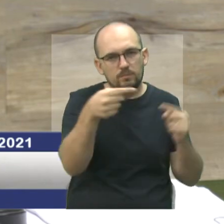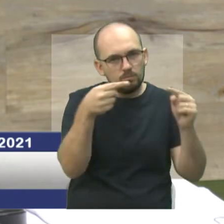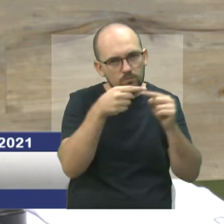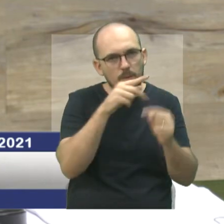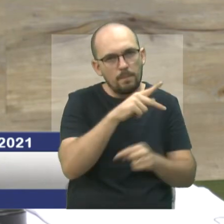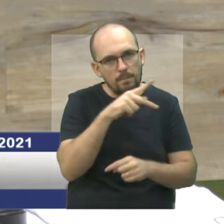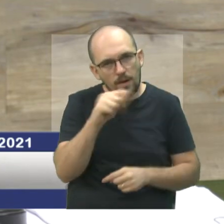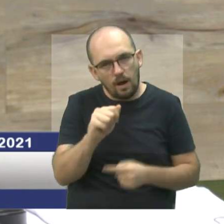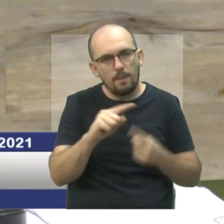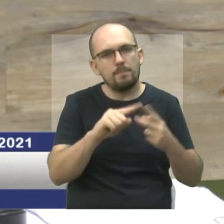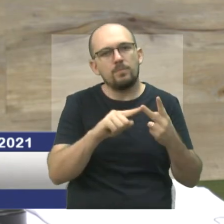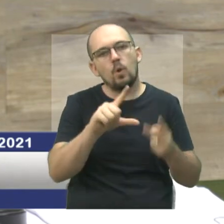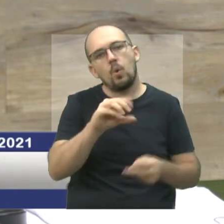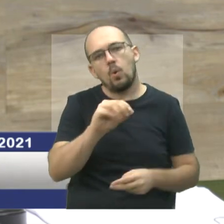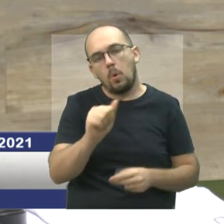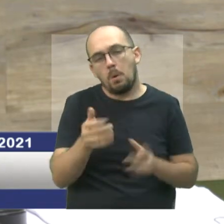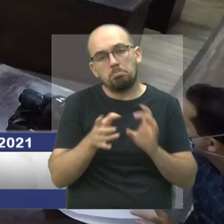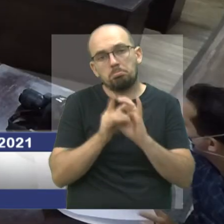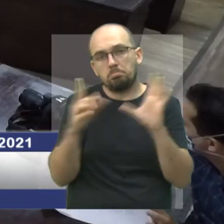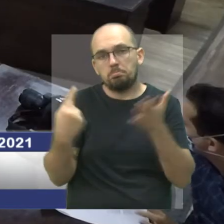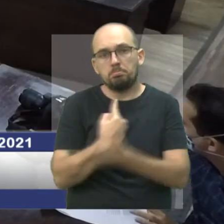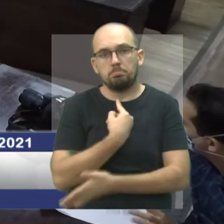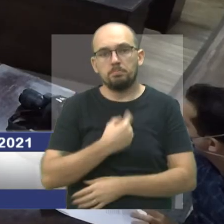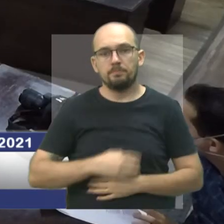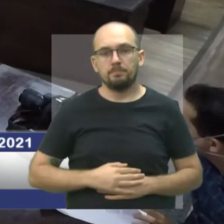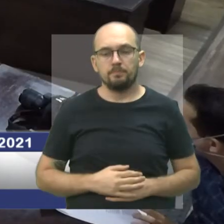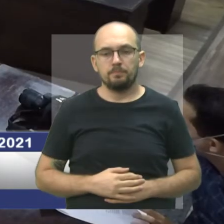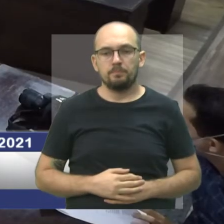Fico à disposição para alguma pergunta.